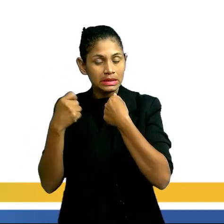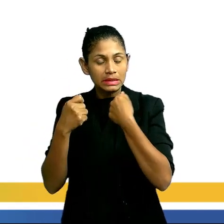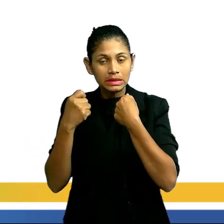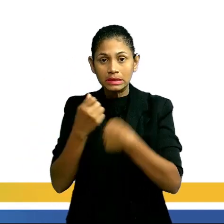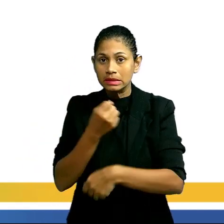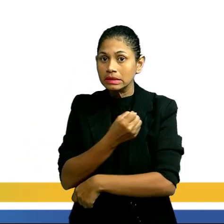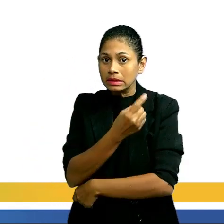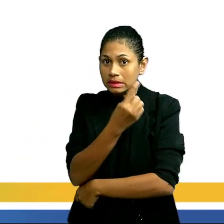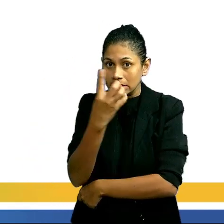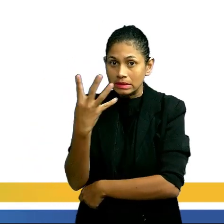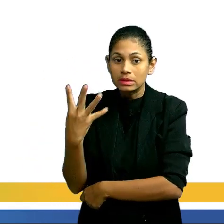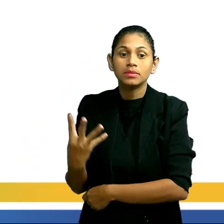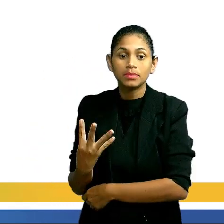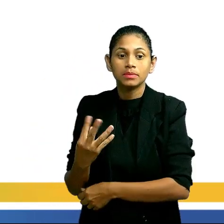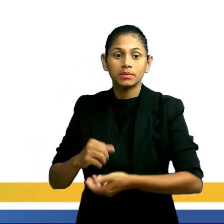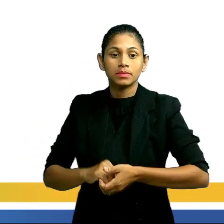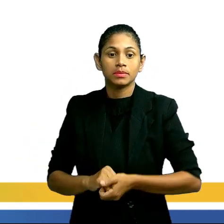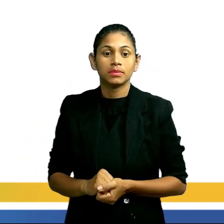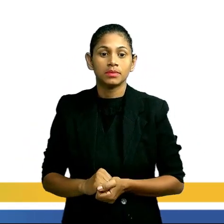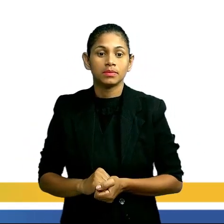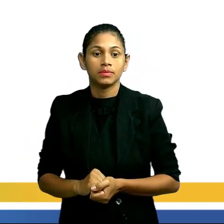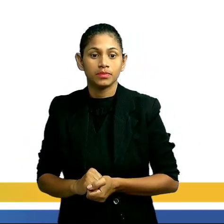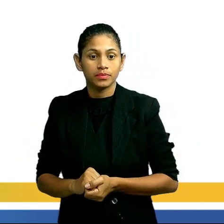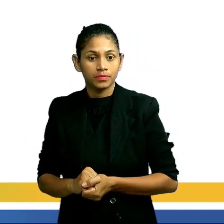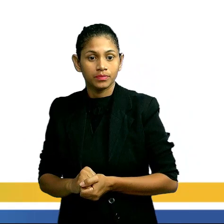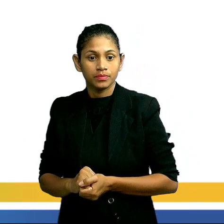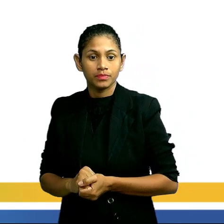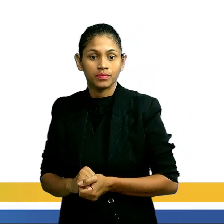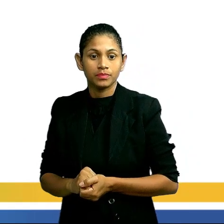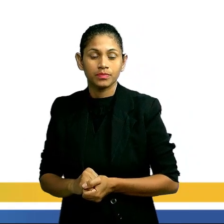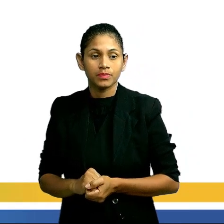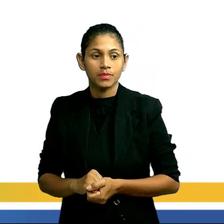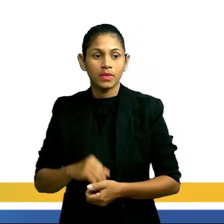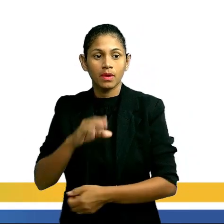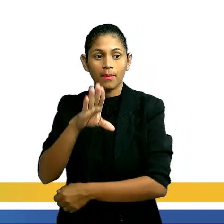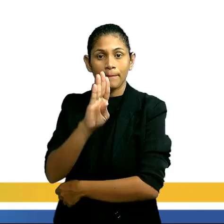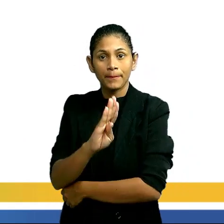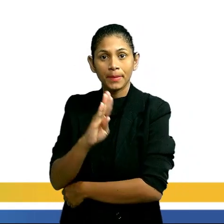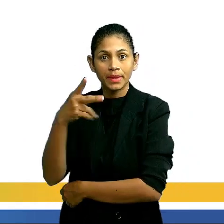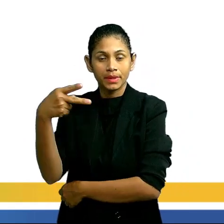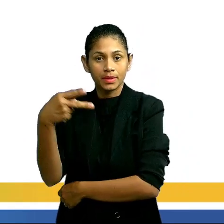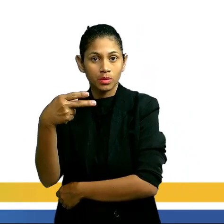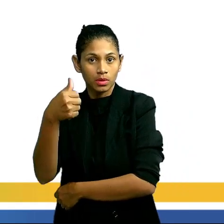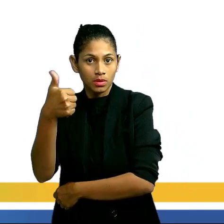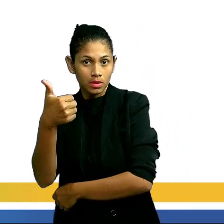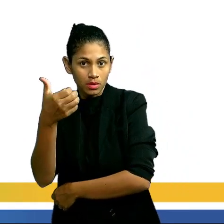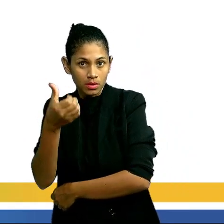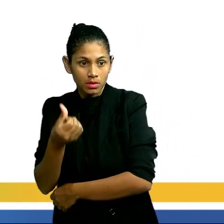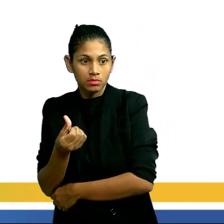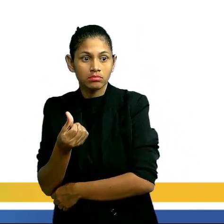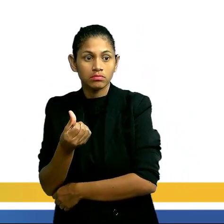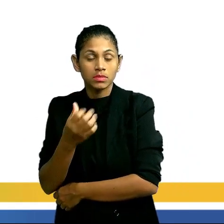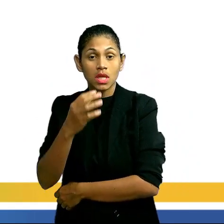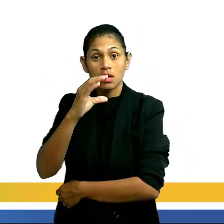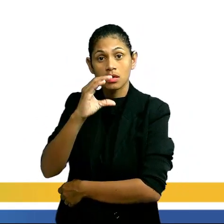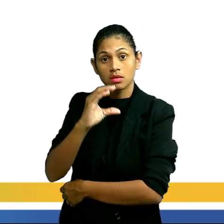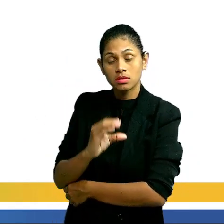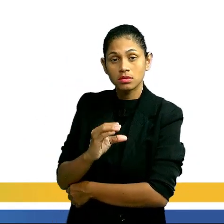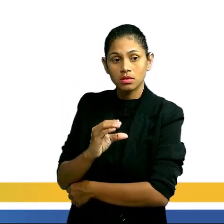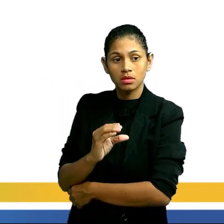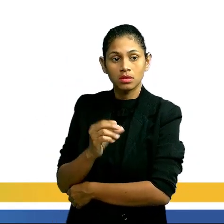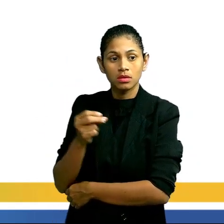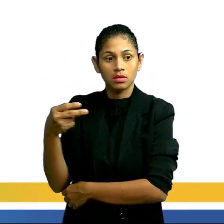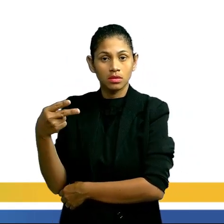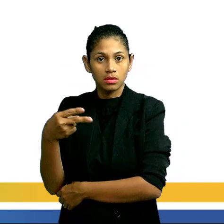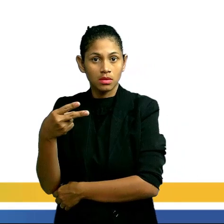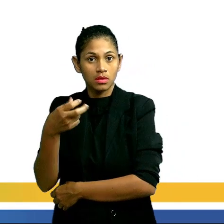A é igual a 20, B vai ser igual a 16 e C nós temos